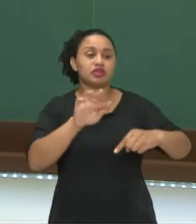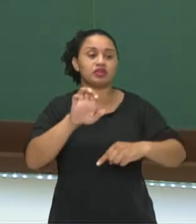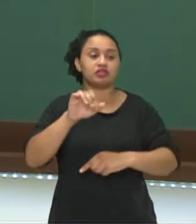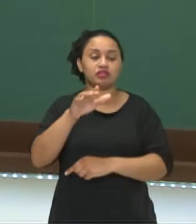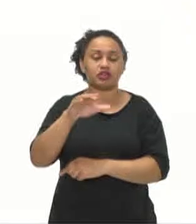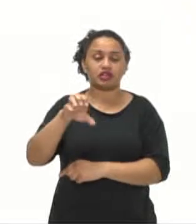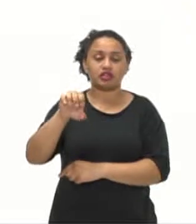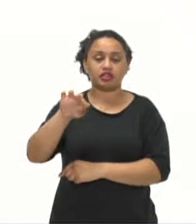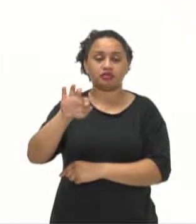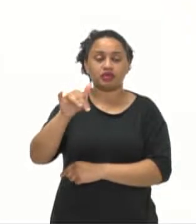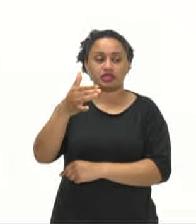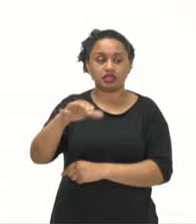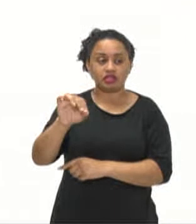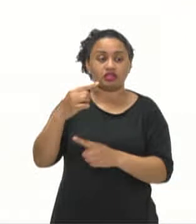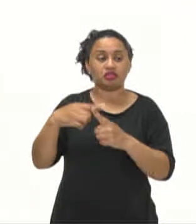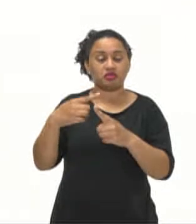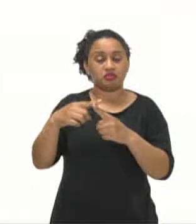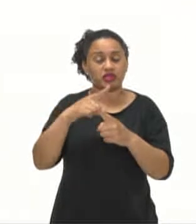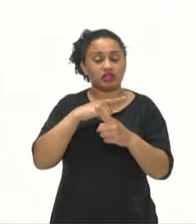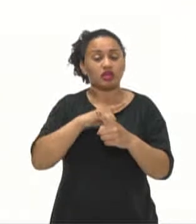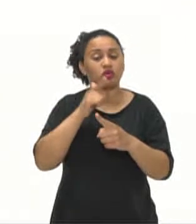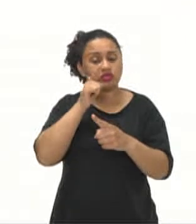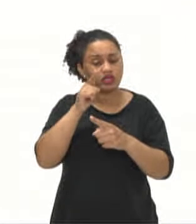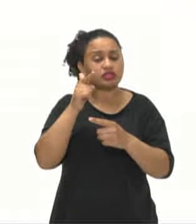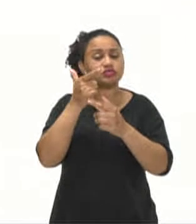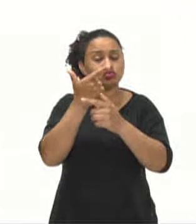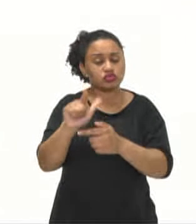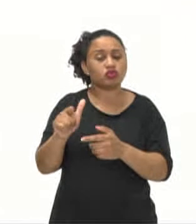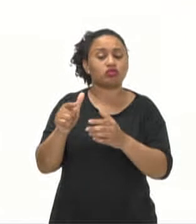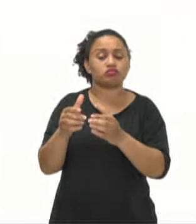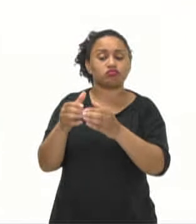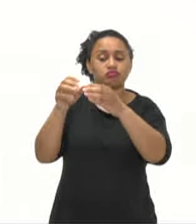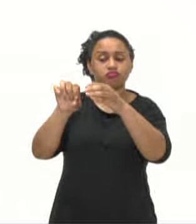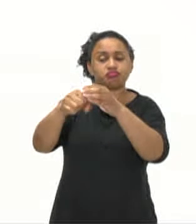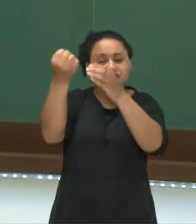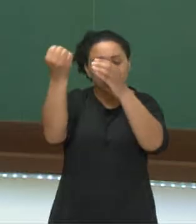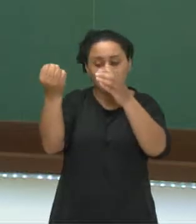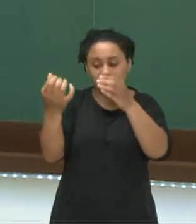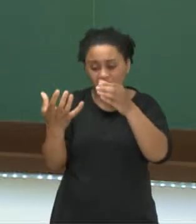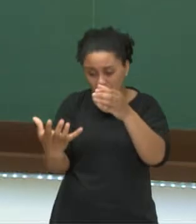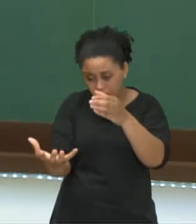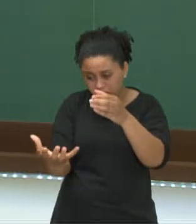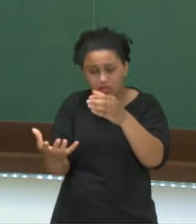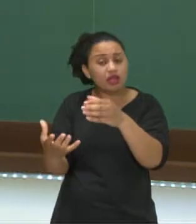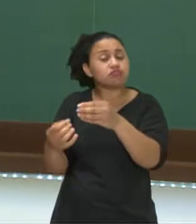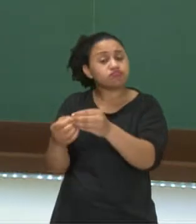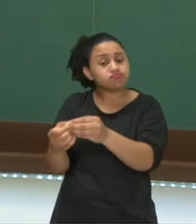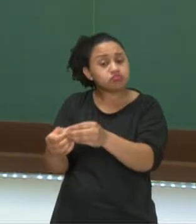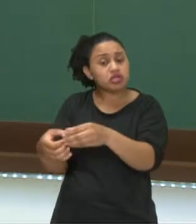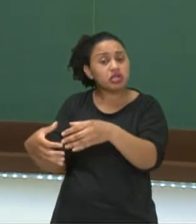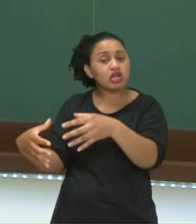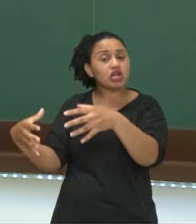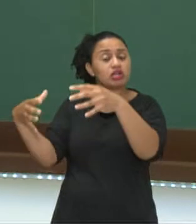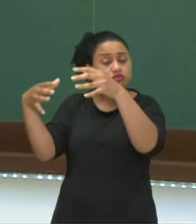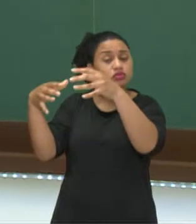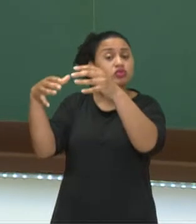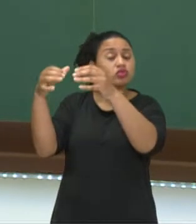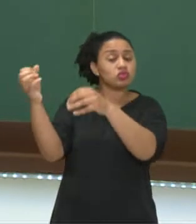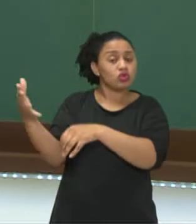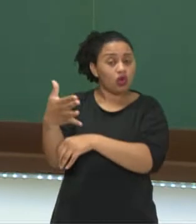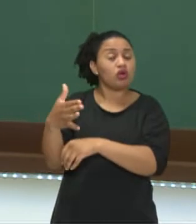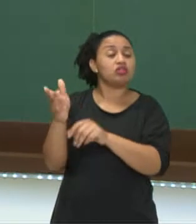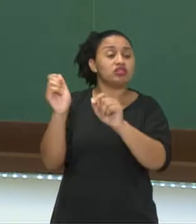fragmentação. Então, devido ao alto poder de regeneração que os amebócitos possuem, pedaços de esponjas que